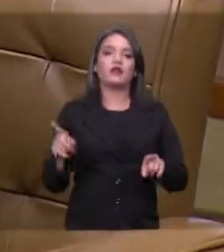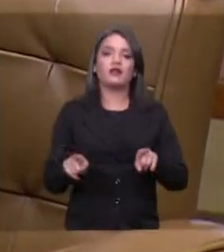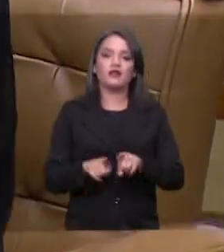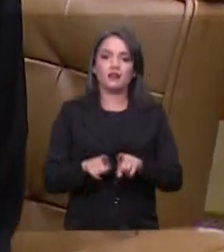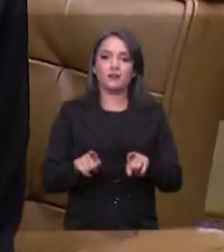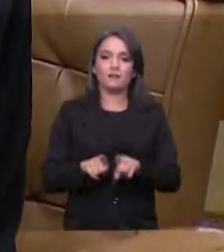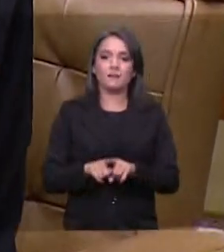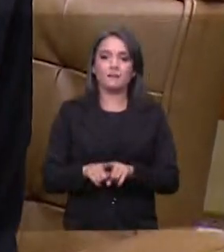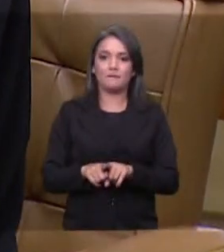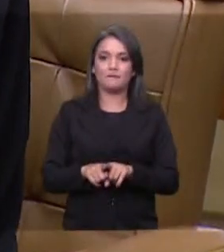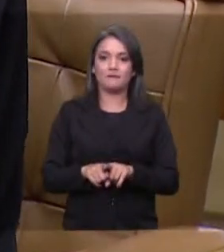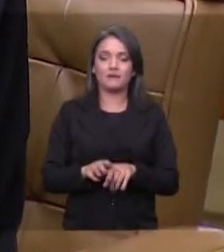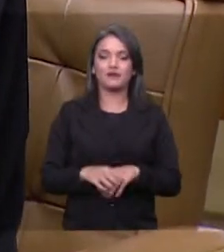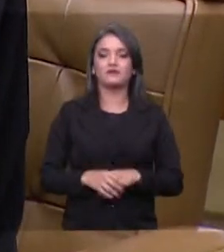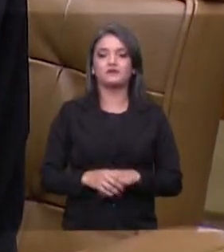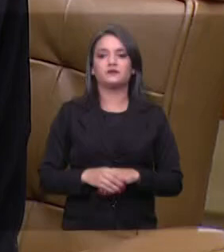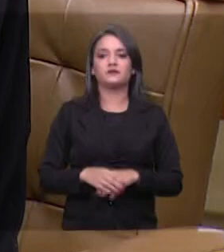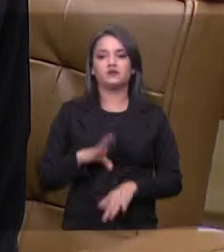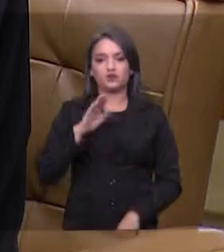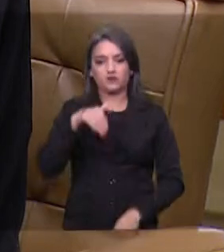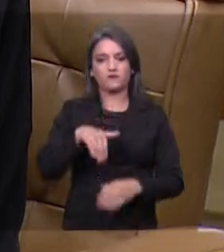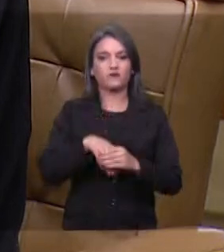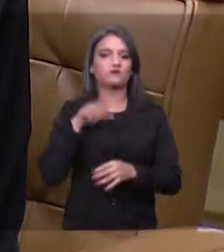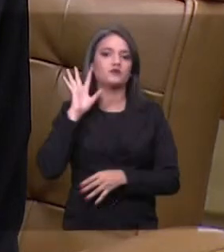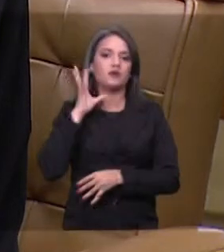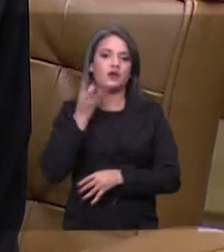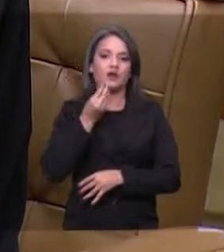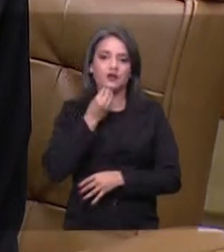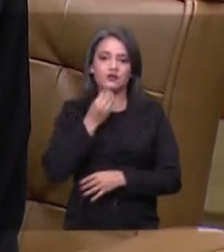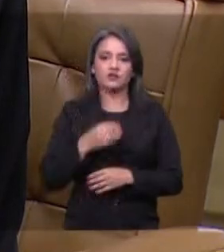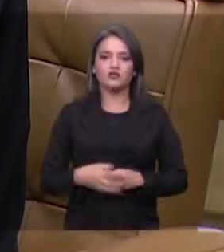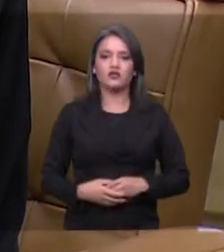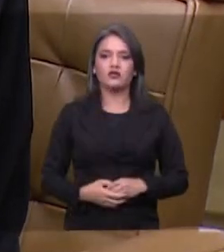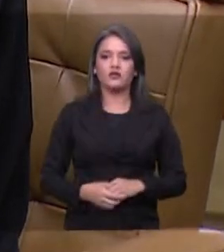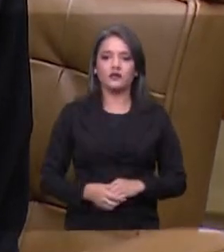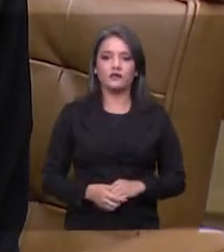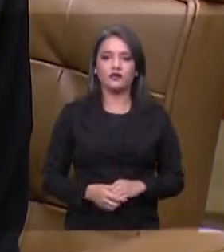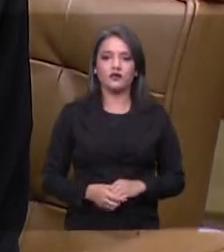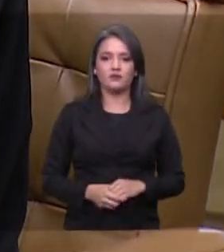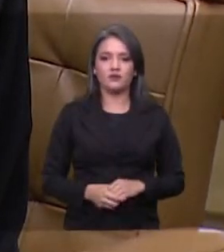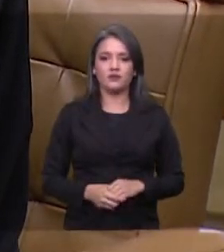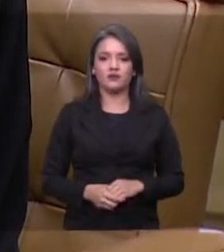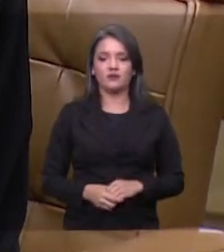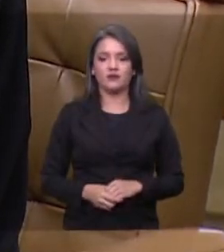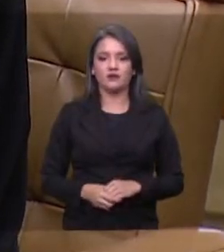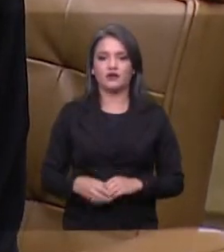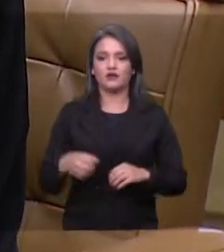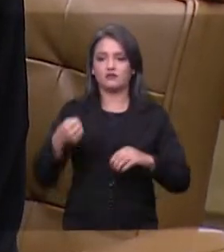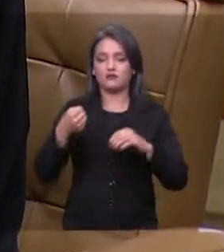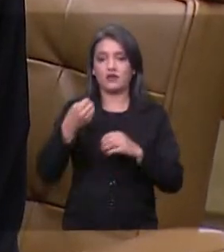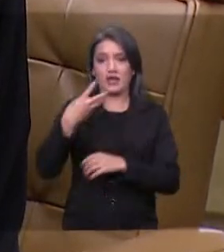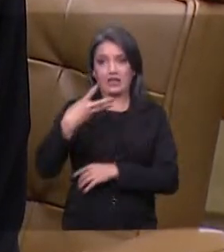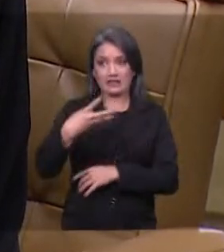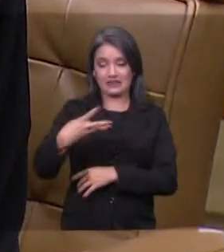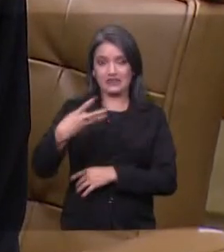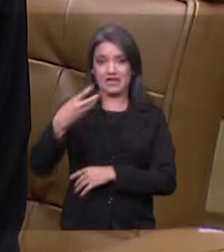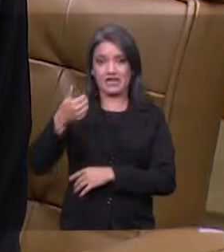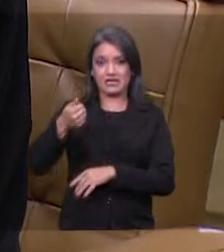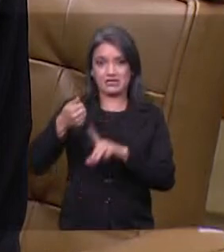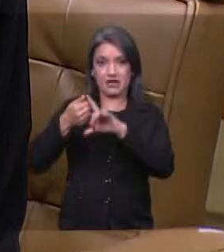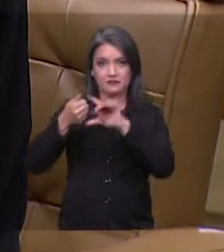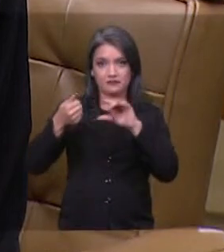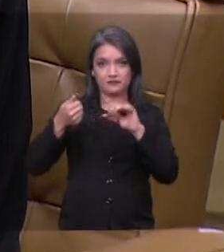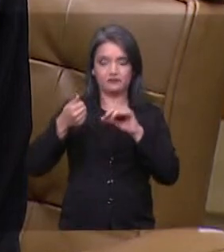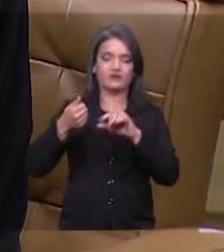ao voto do eminente ministro Dias Toffoli. Então, em relação ao artigo 3A, eu